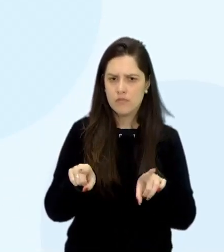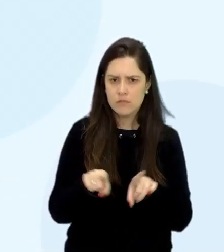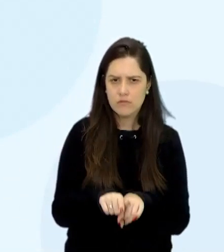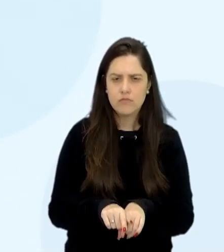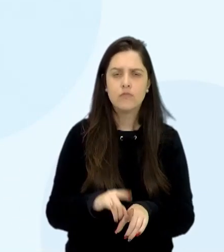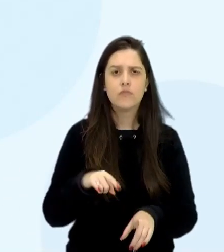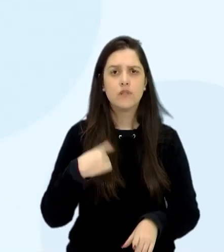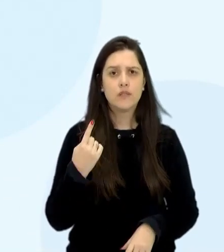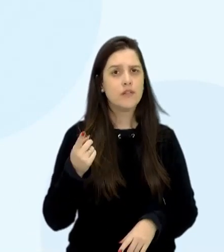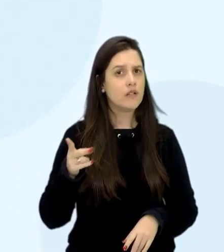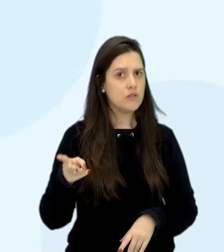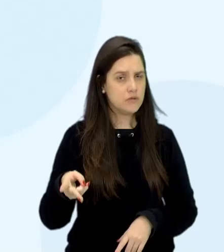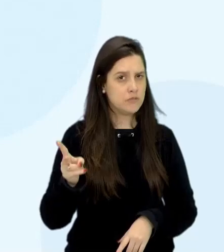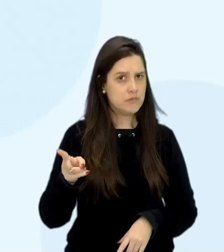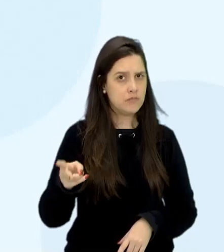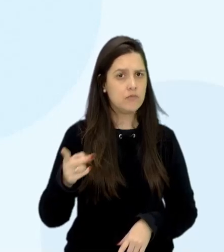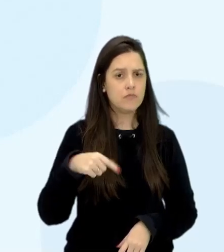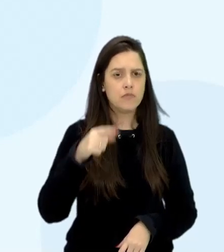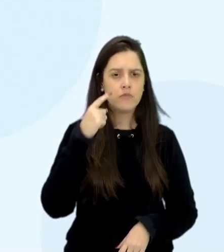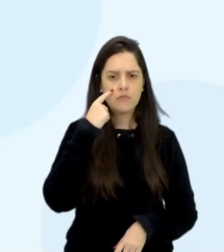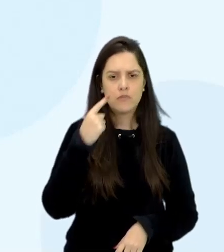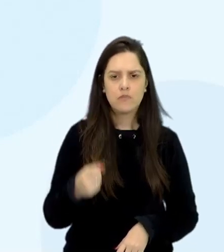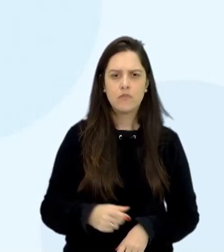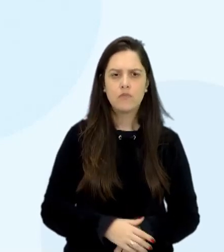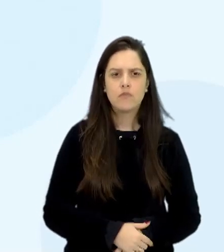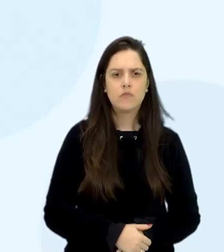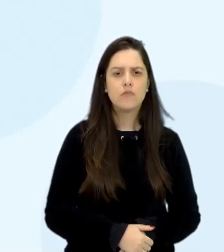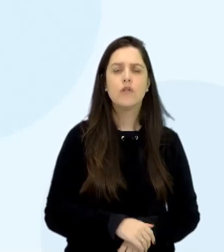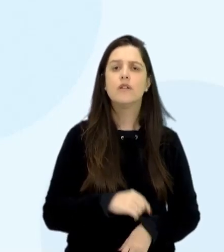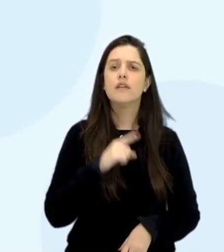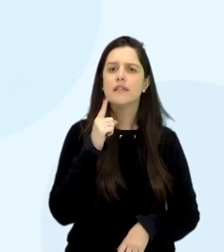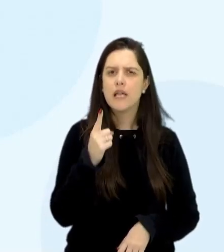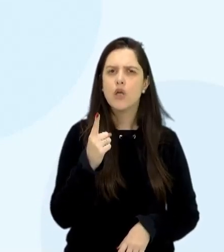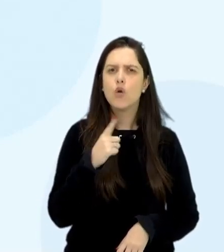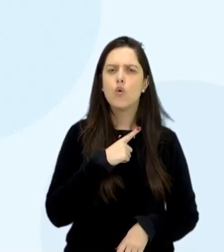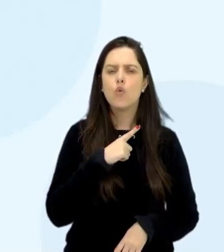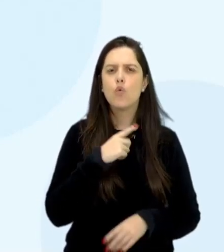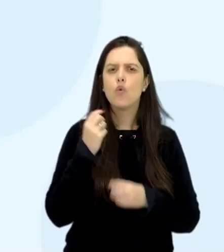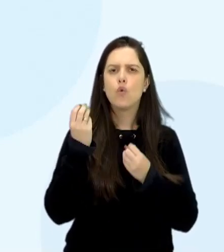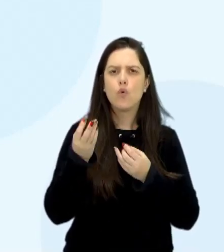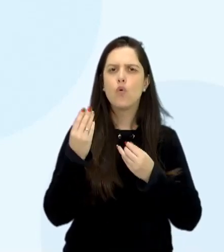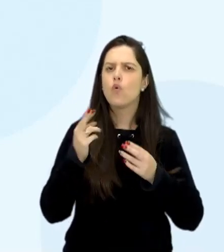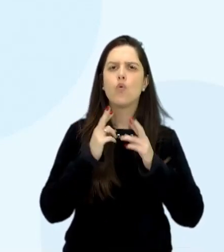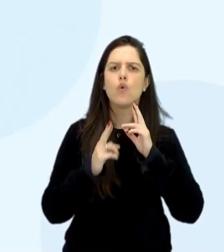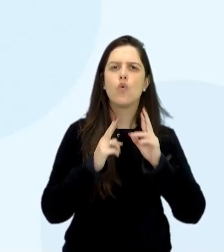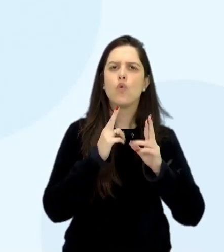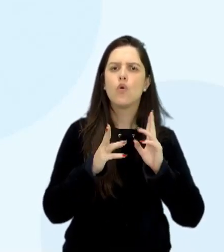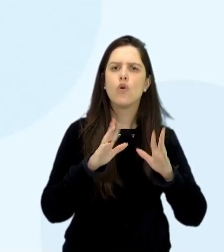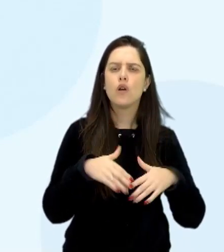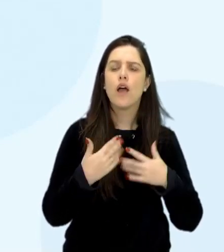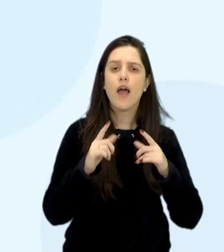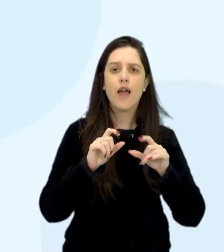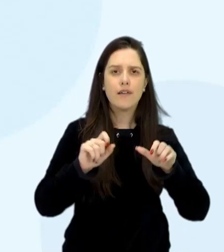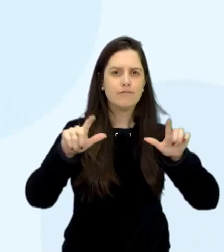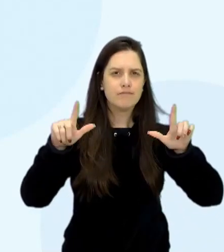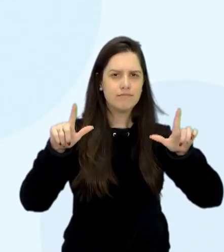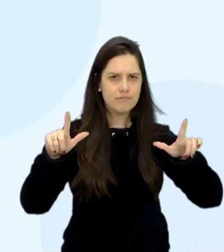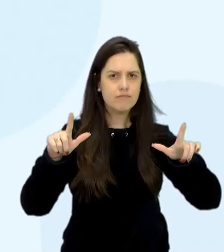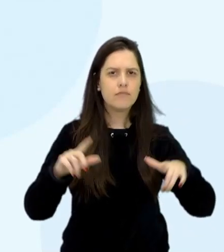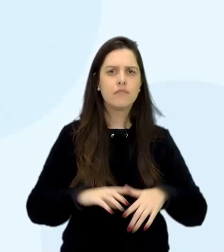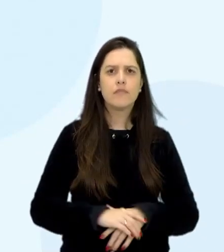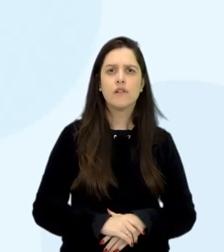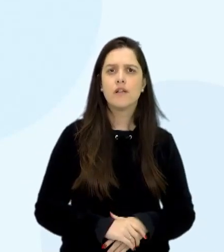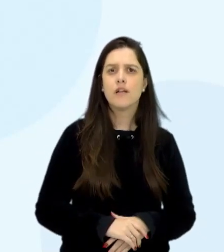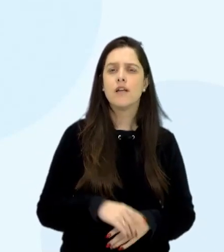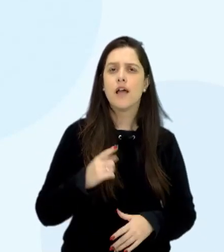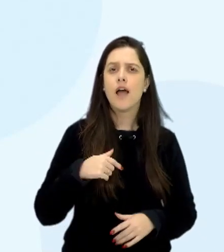na sequência, vamos lá, tem uma informação relacionada à imagem. Então vamos lá.